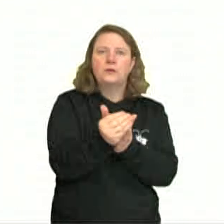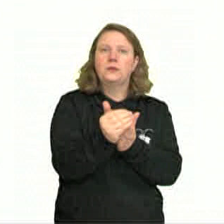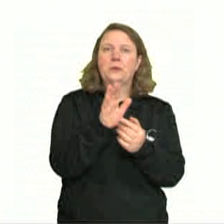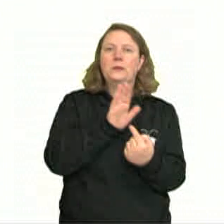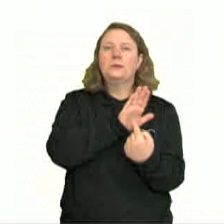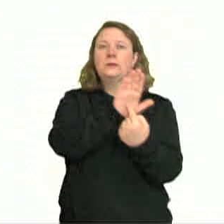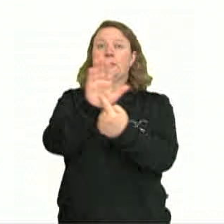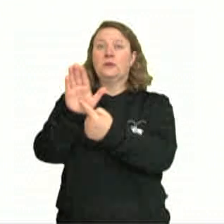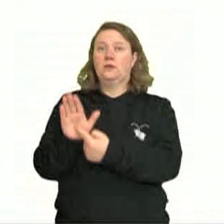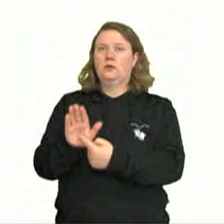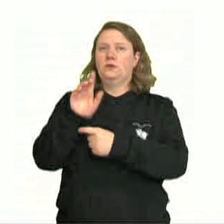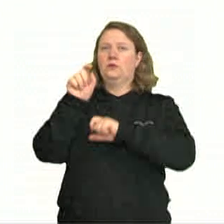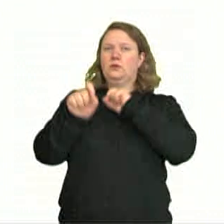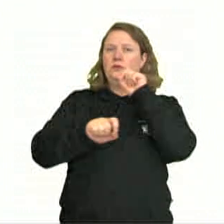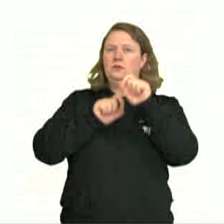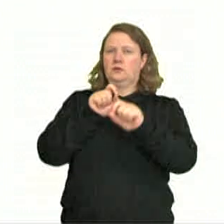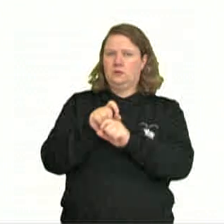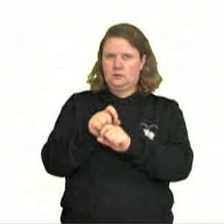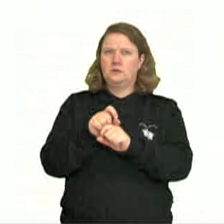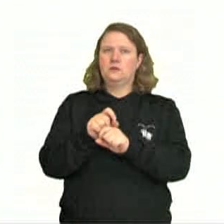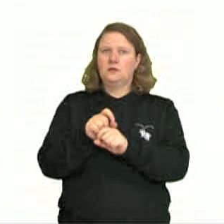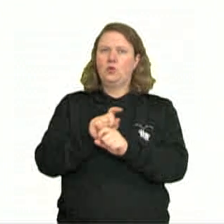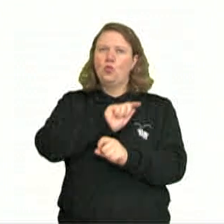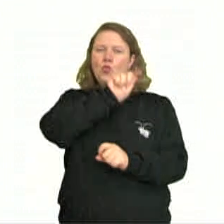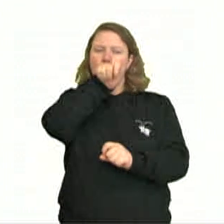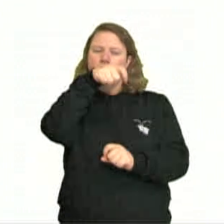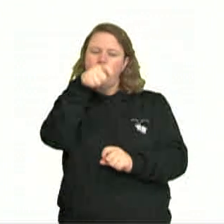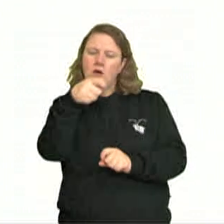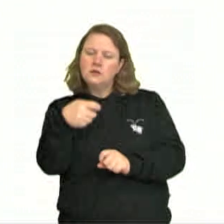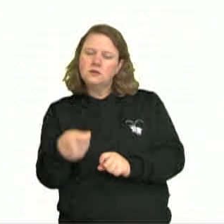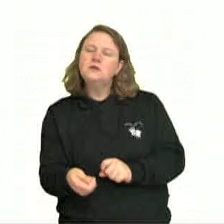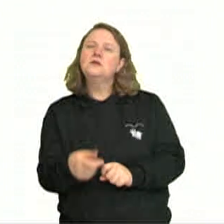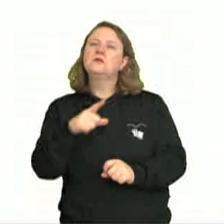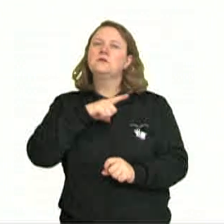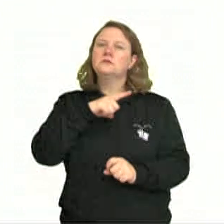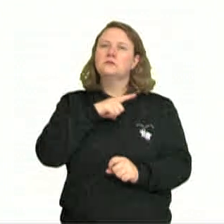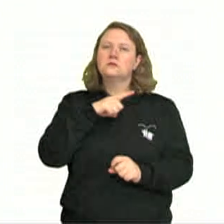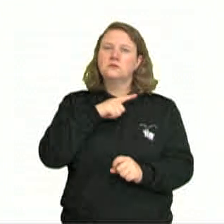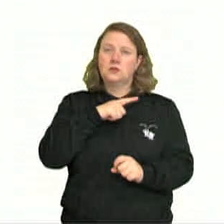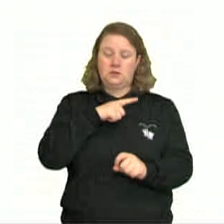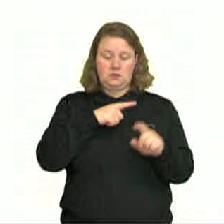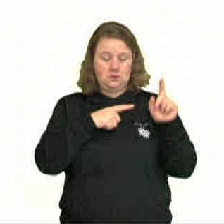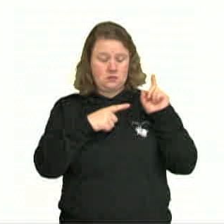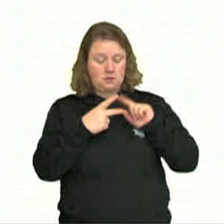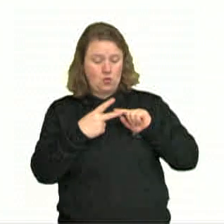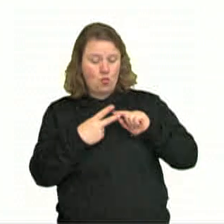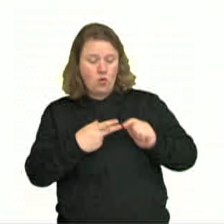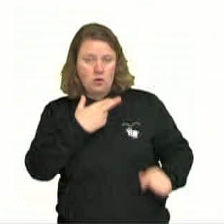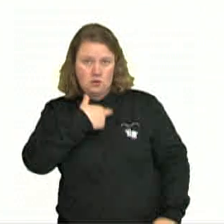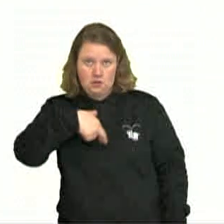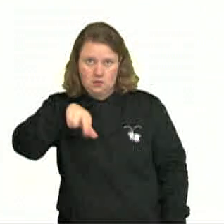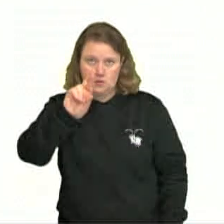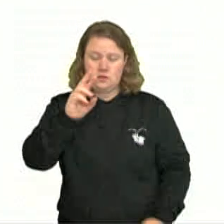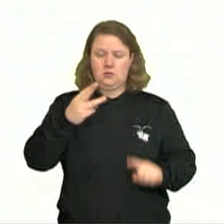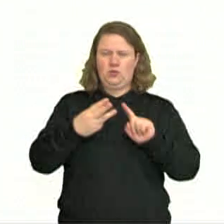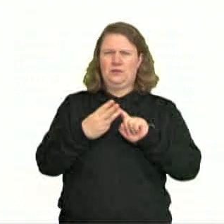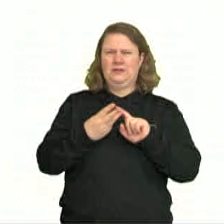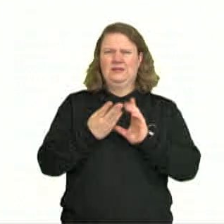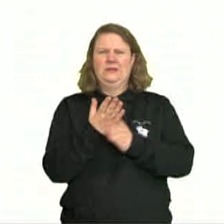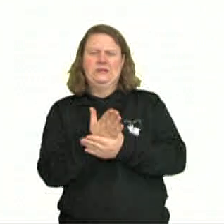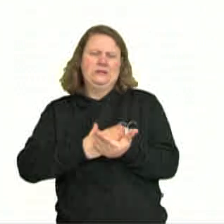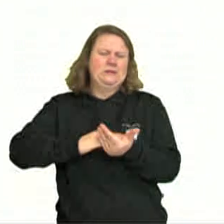evidenciam certa inclinação pelo simbolismo. Reúnem religiosidade, desespero